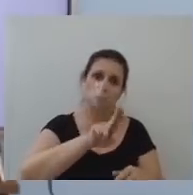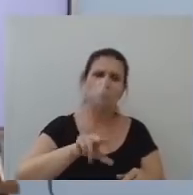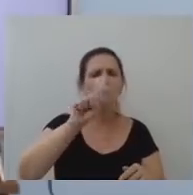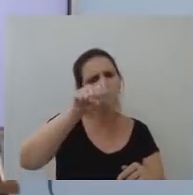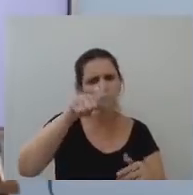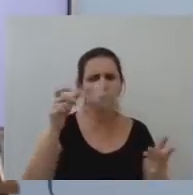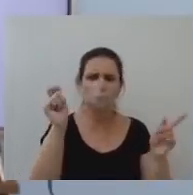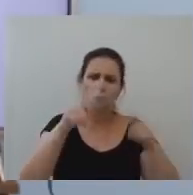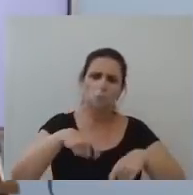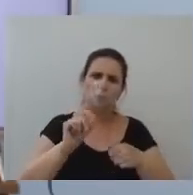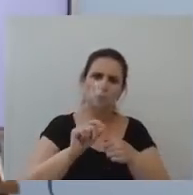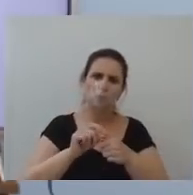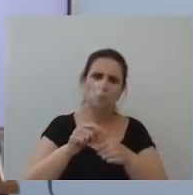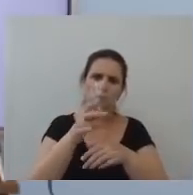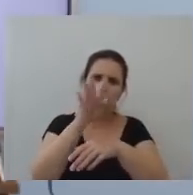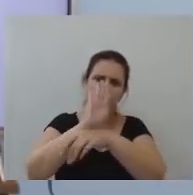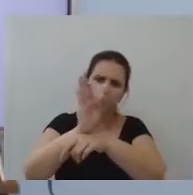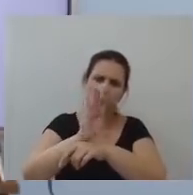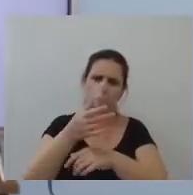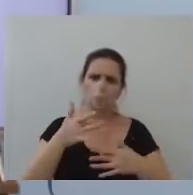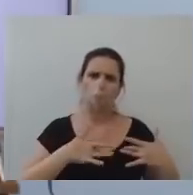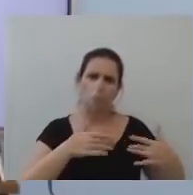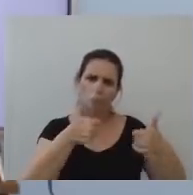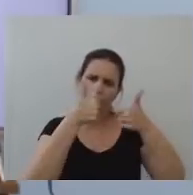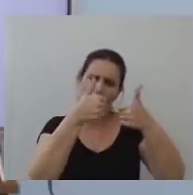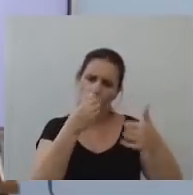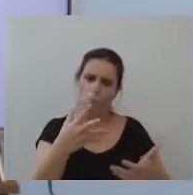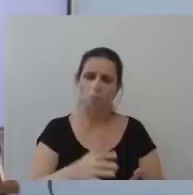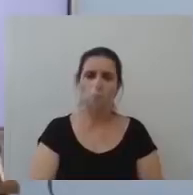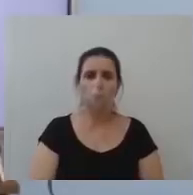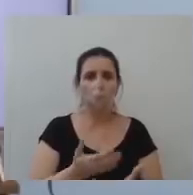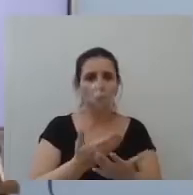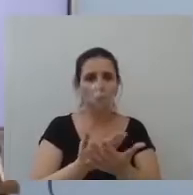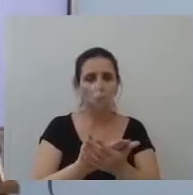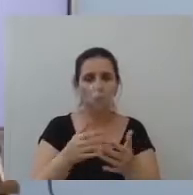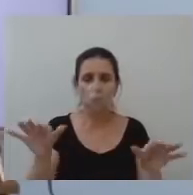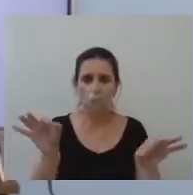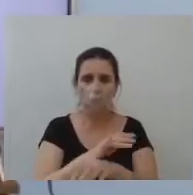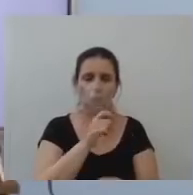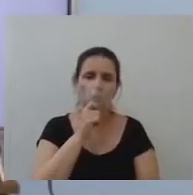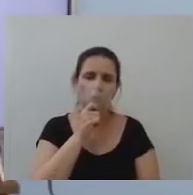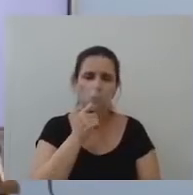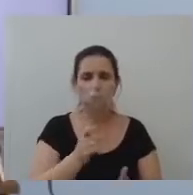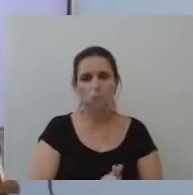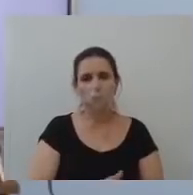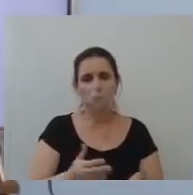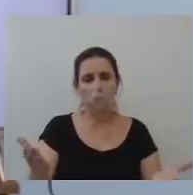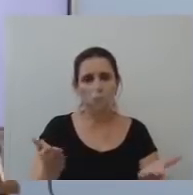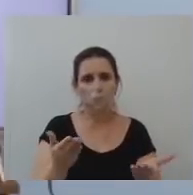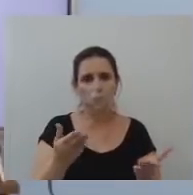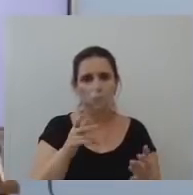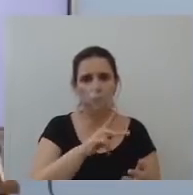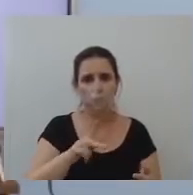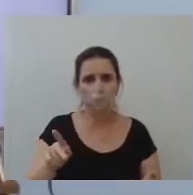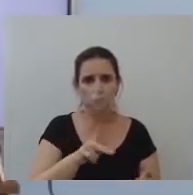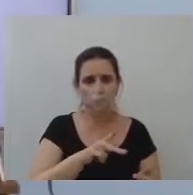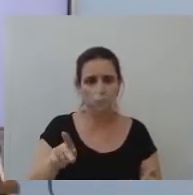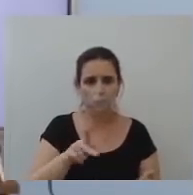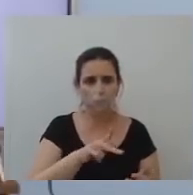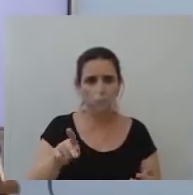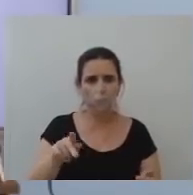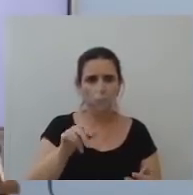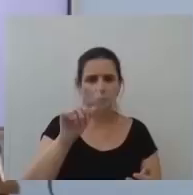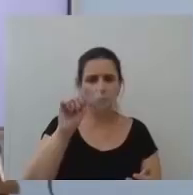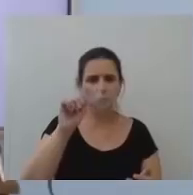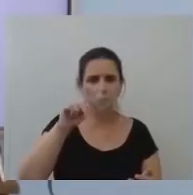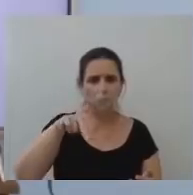sim conseguir fazer vídeos bem legais, tá certo? Mas a aula não acabou aqui não, tá? A gente tem a professora Ana